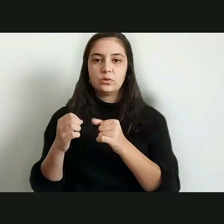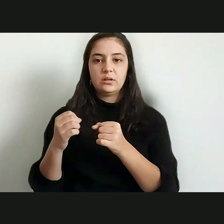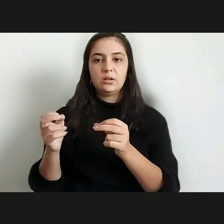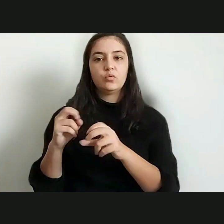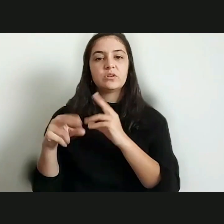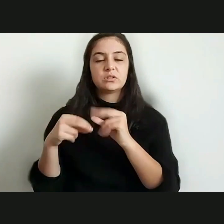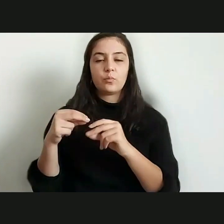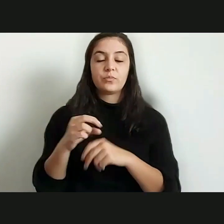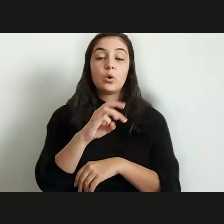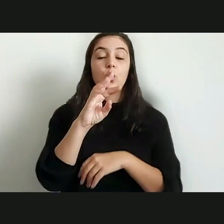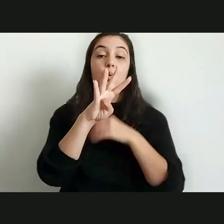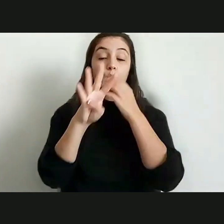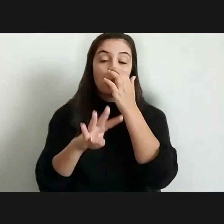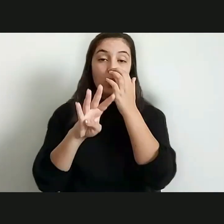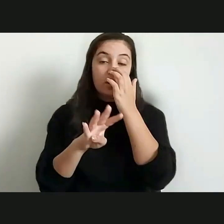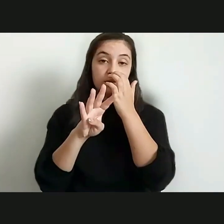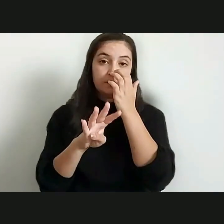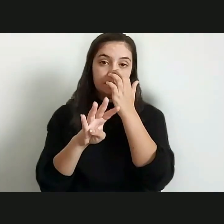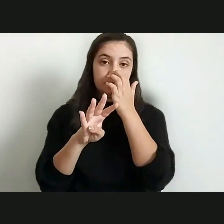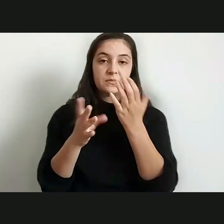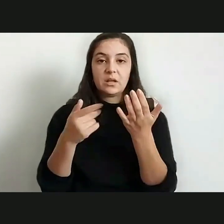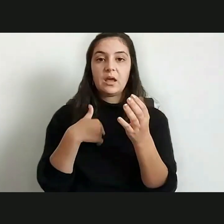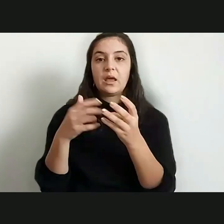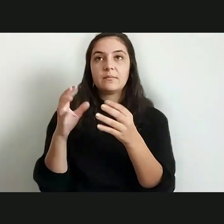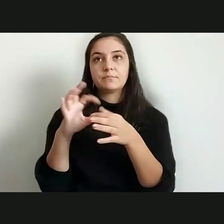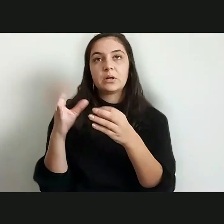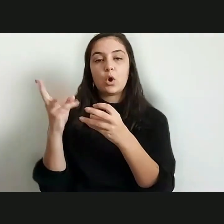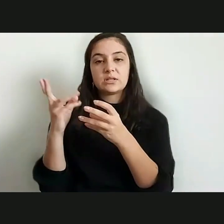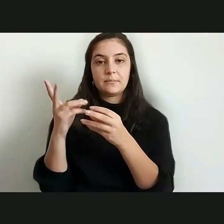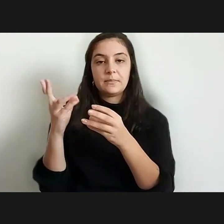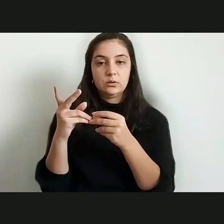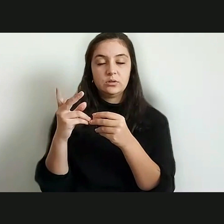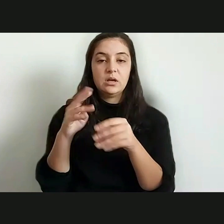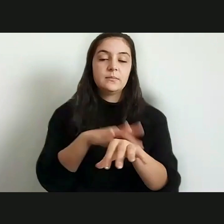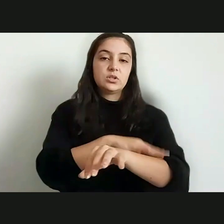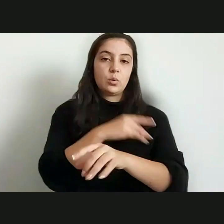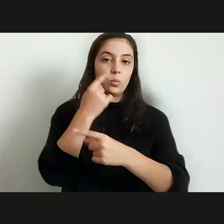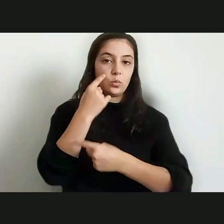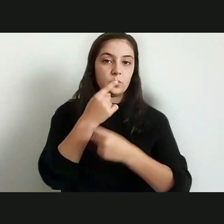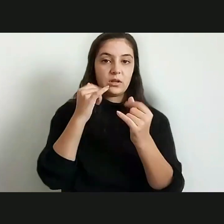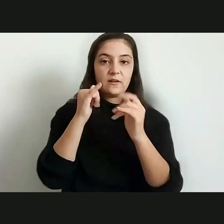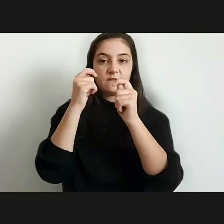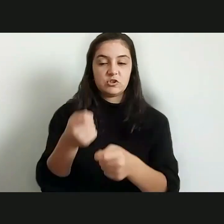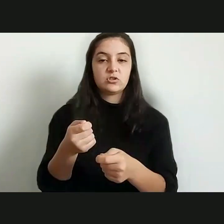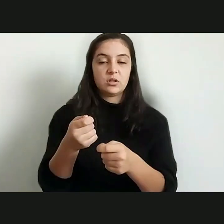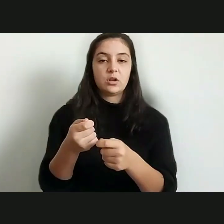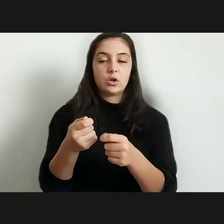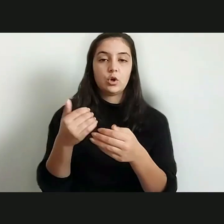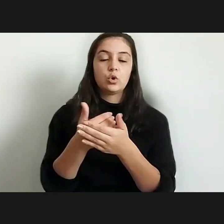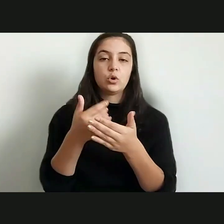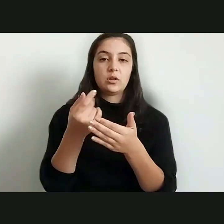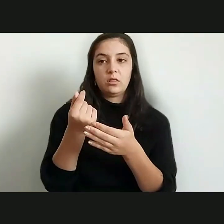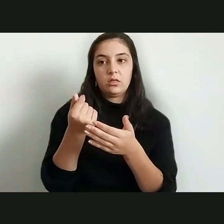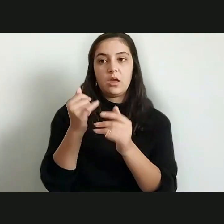terceira condição, há uma quarta condição, aliás, que é orçamental. A administração pública necessita de investir recursos orçamentais na promoção